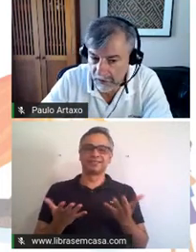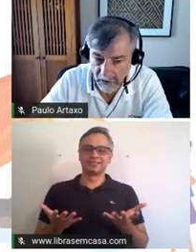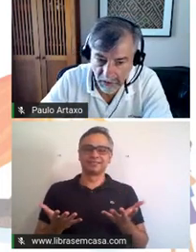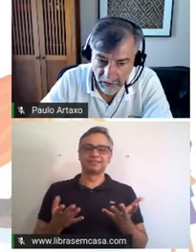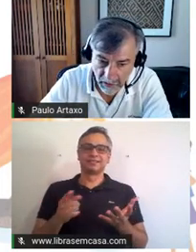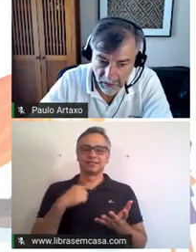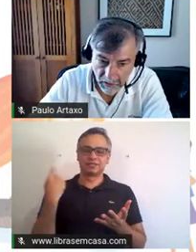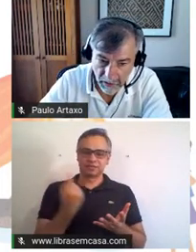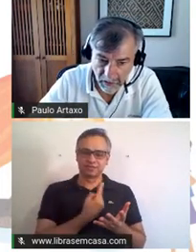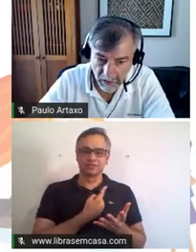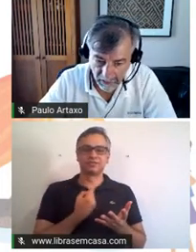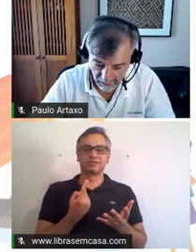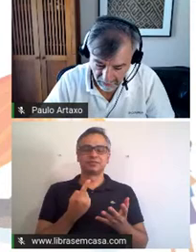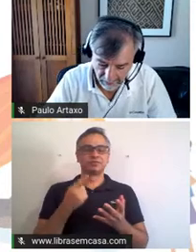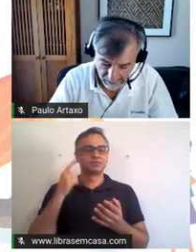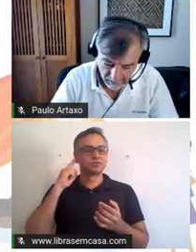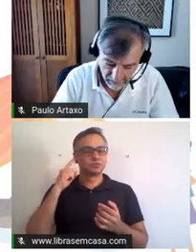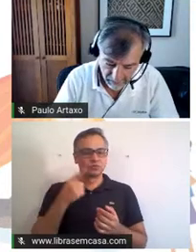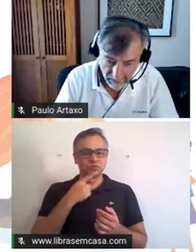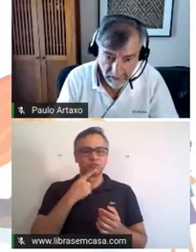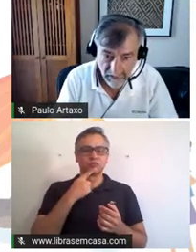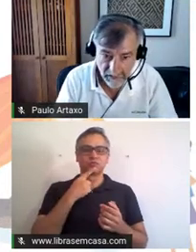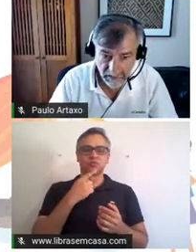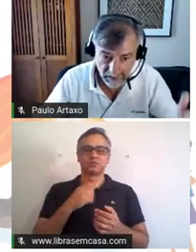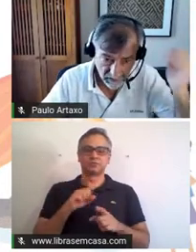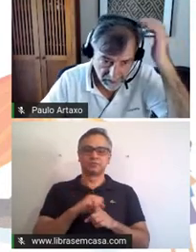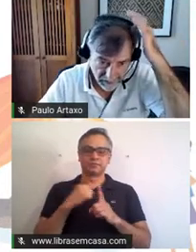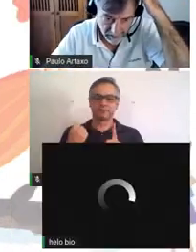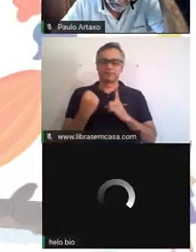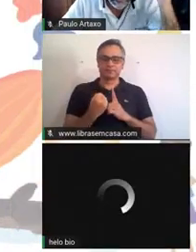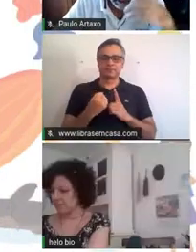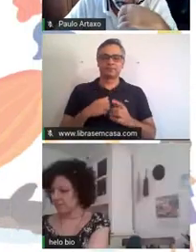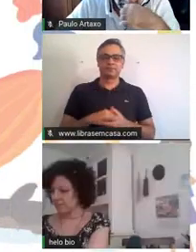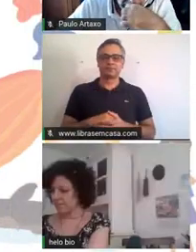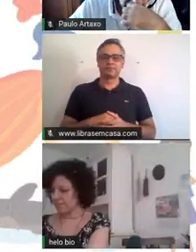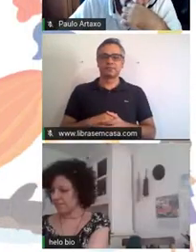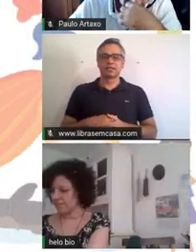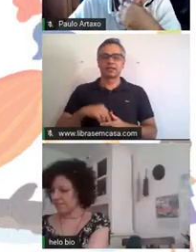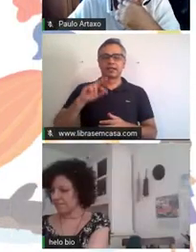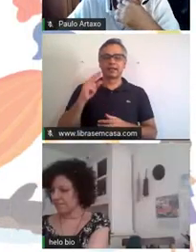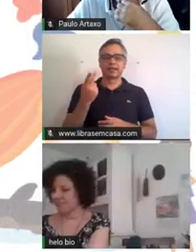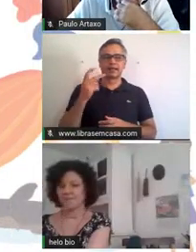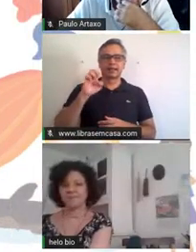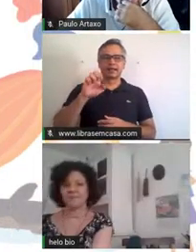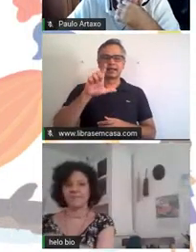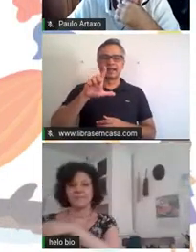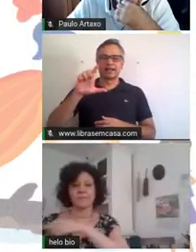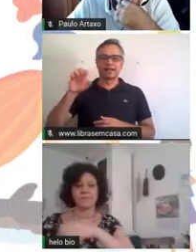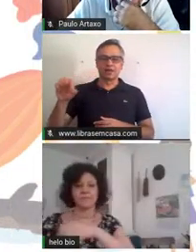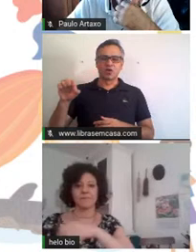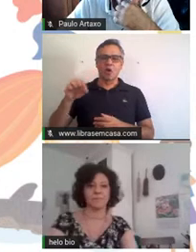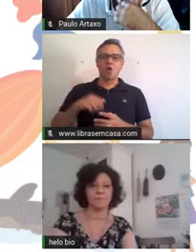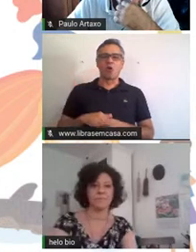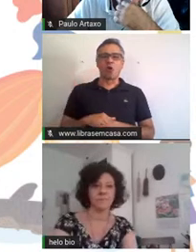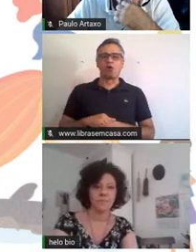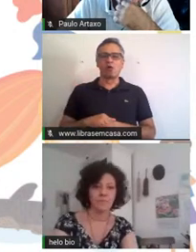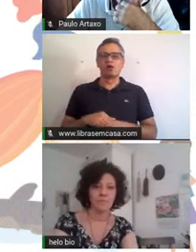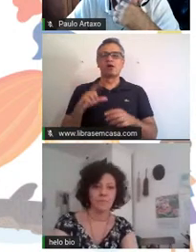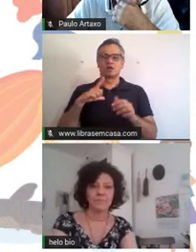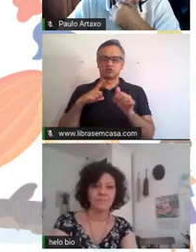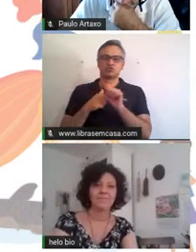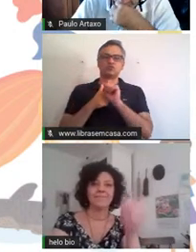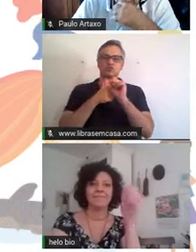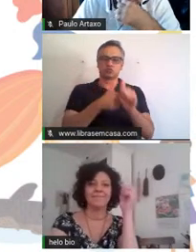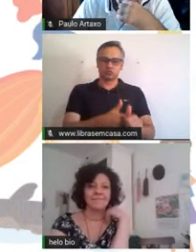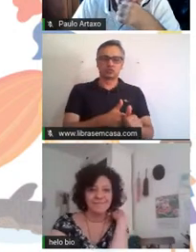para a sociedade surda-muda, para a Elô, que está aqui acompanhando a gente, eu tinha esquecido de citar ela no